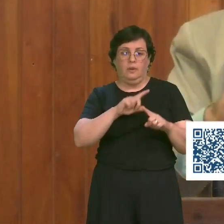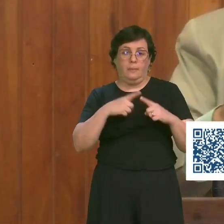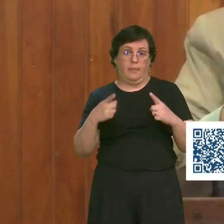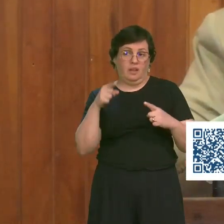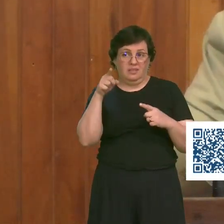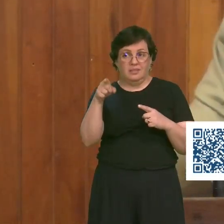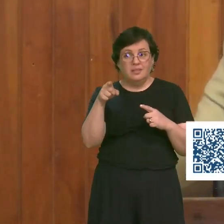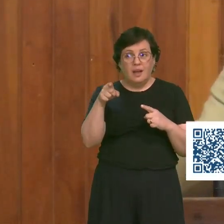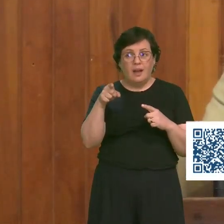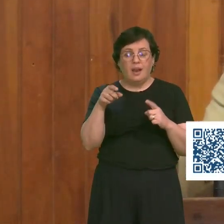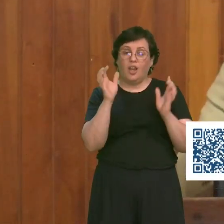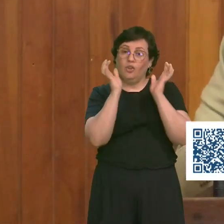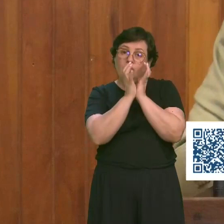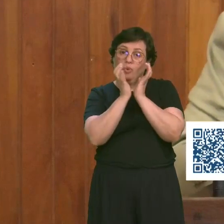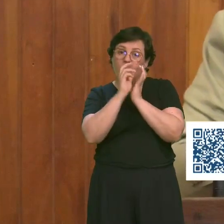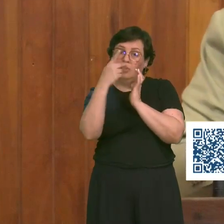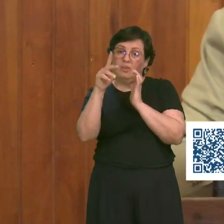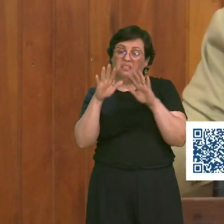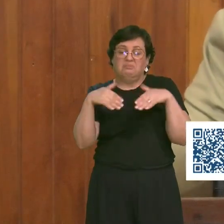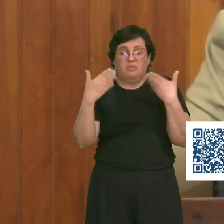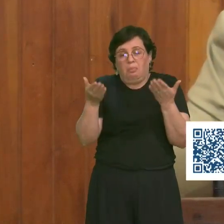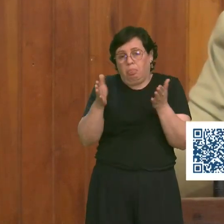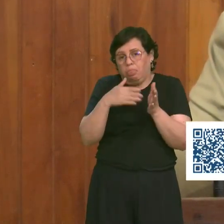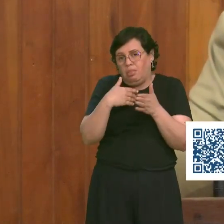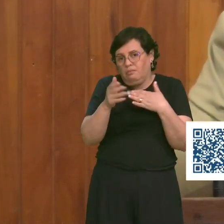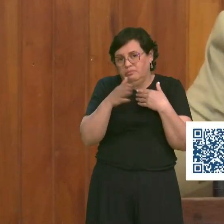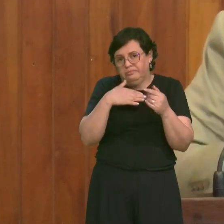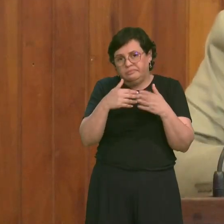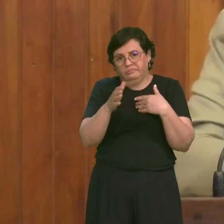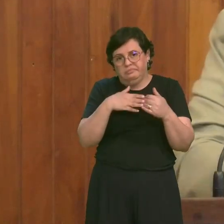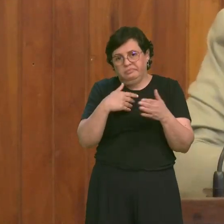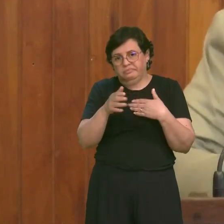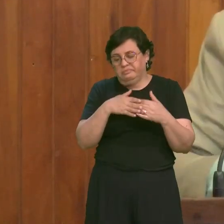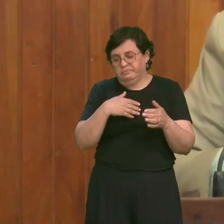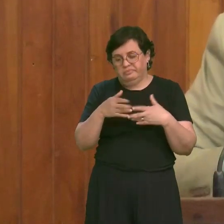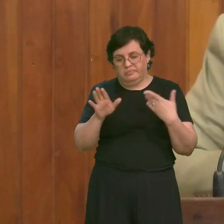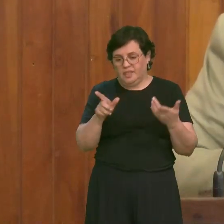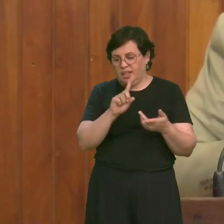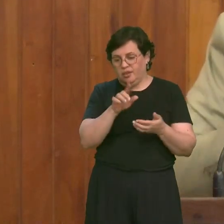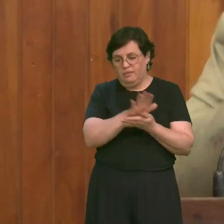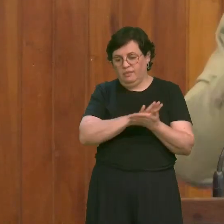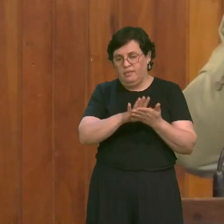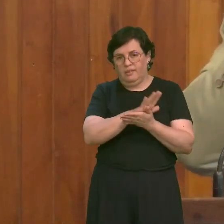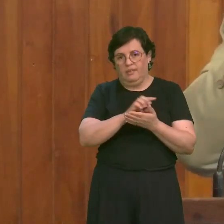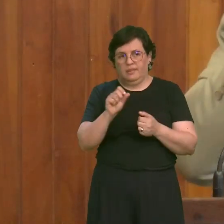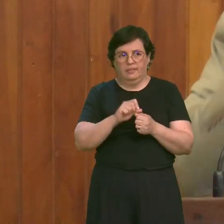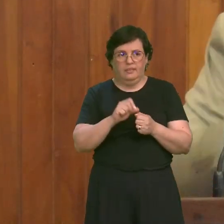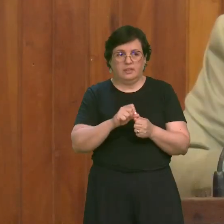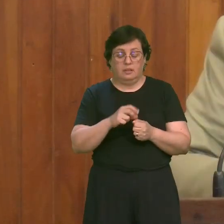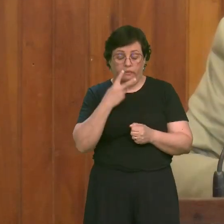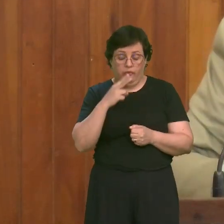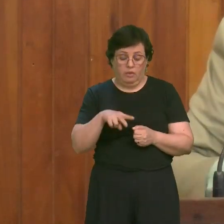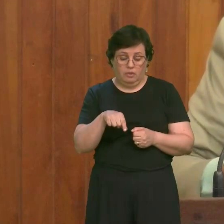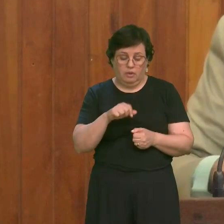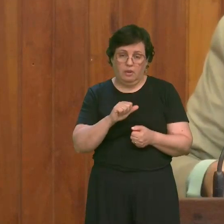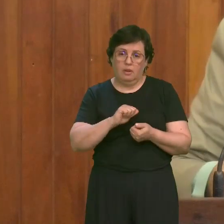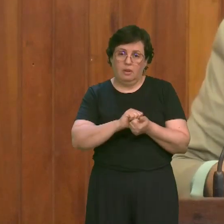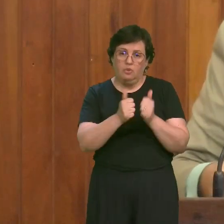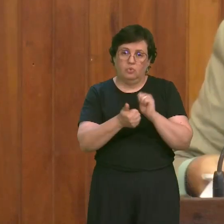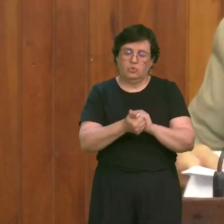é chover no molhado realmente ele não vai fazer nada eu tava vendo aqui por Esporte